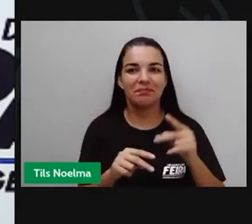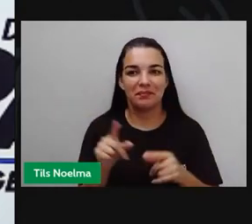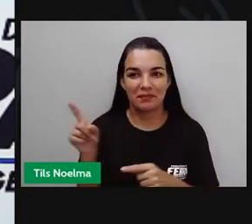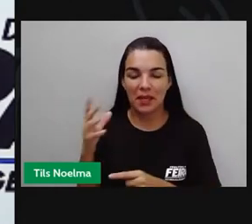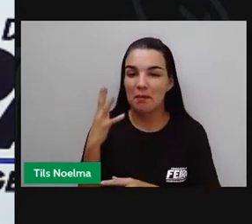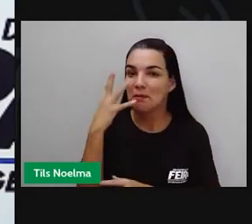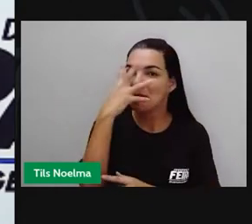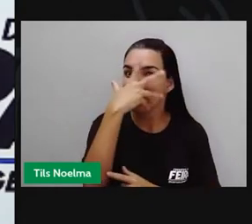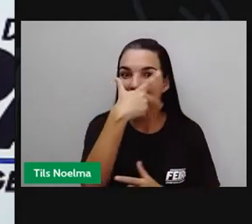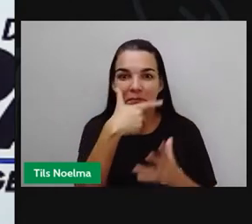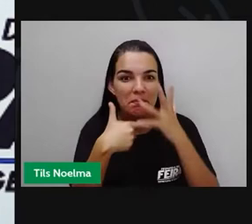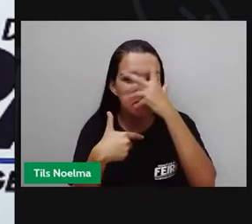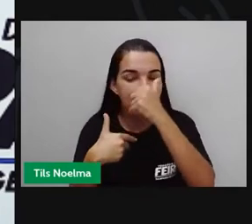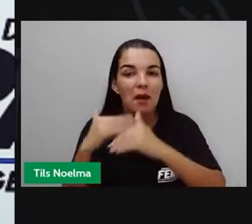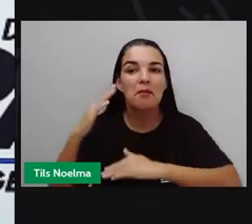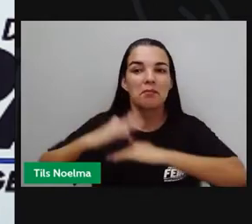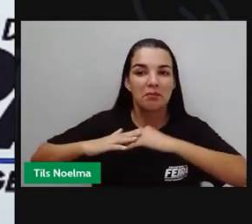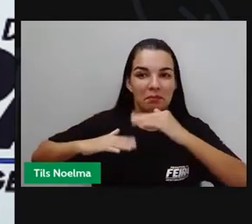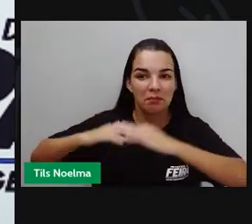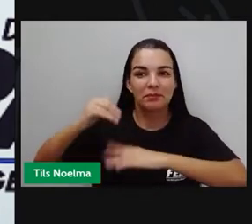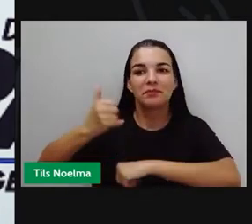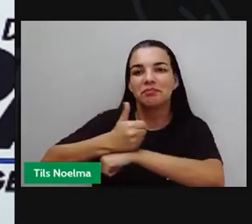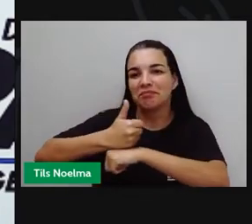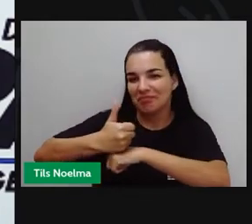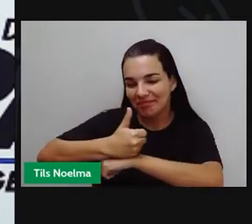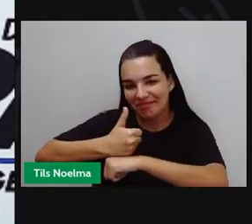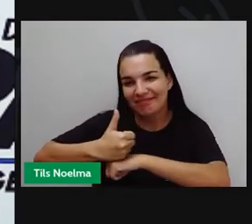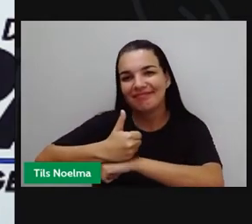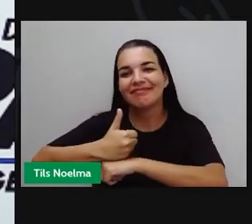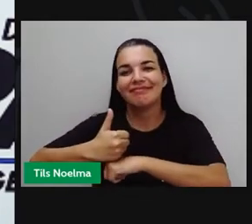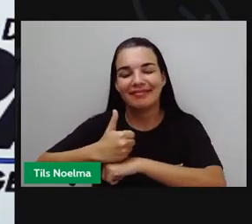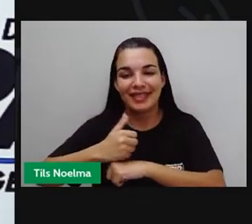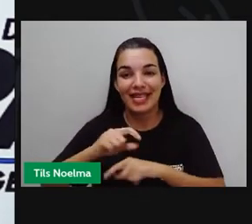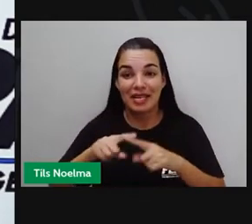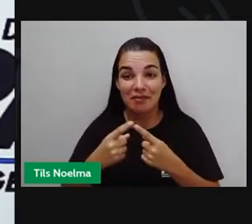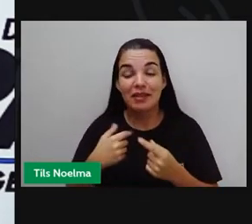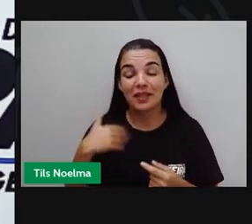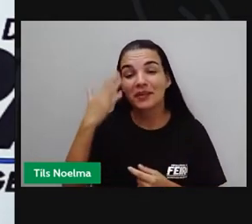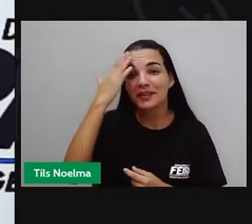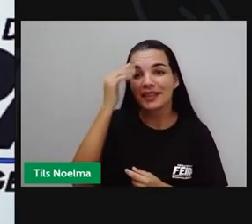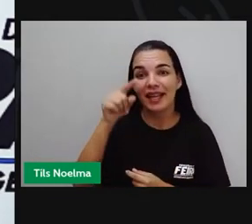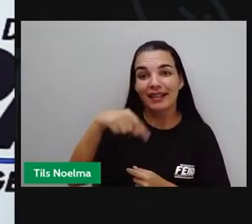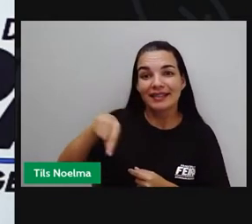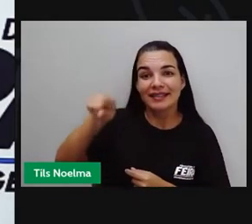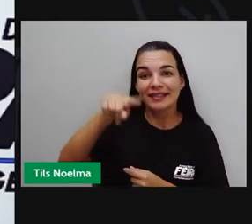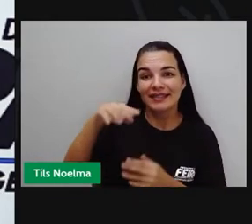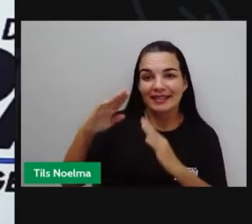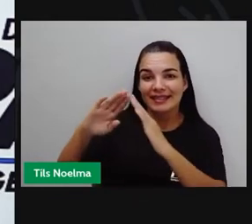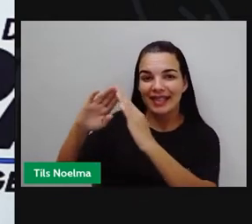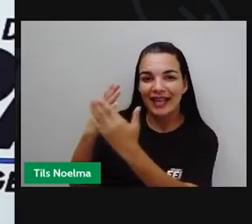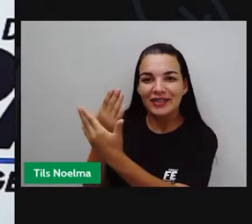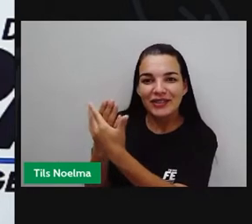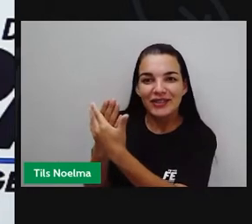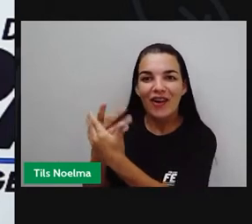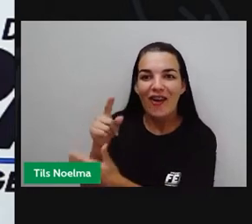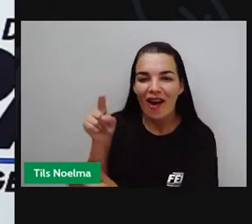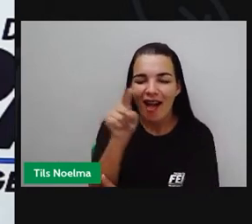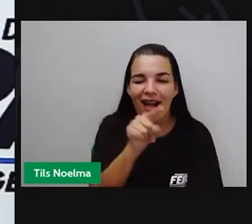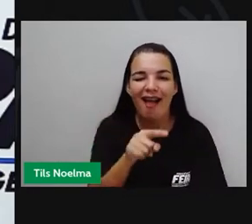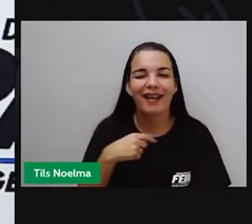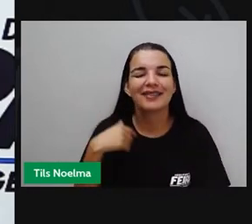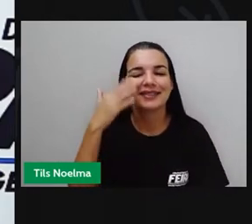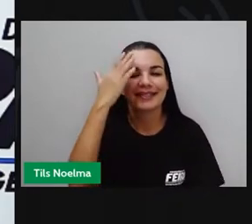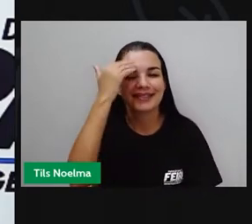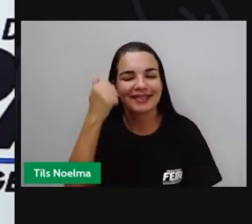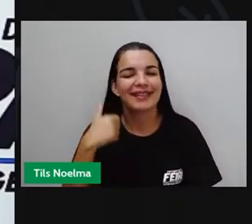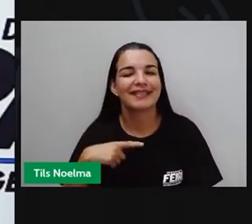é uma quadrilha profissional, mas eu tenho certeza que nas escolas de vocês nós tínhamos também muitas